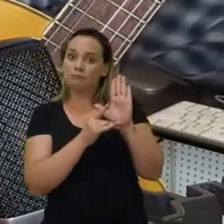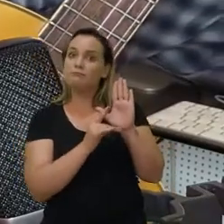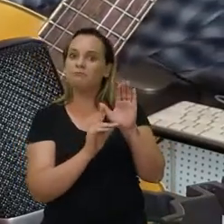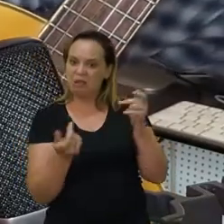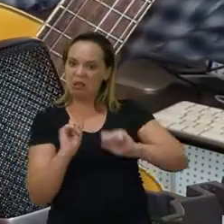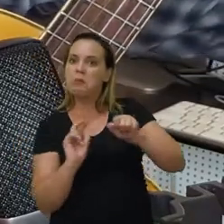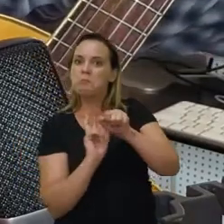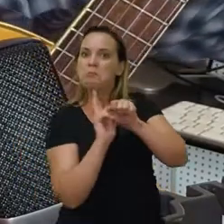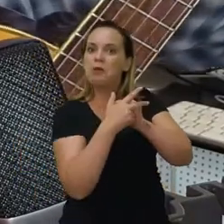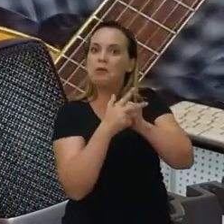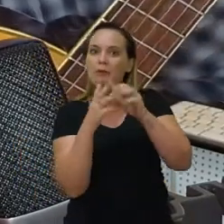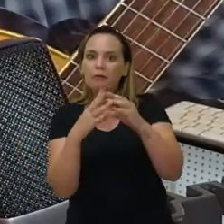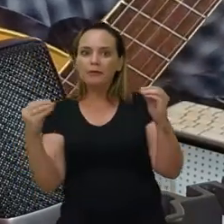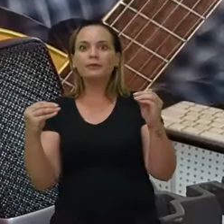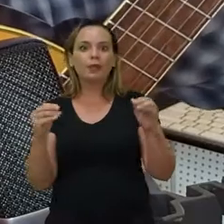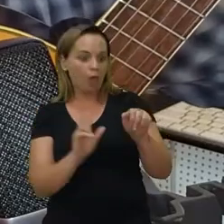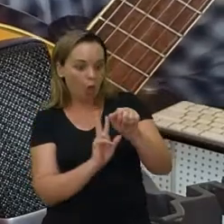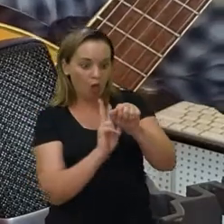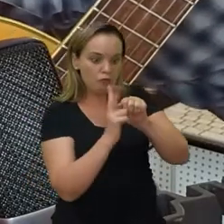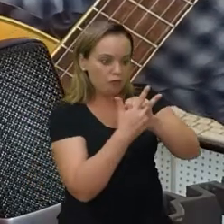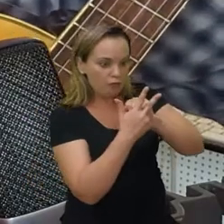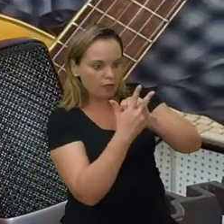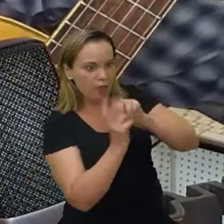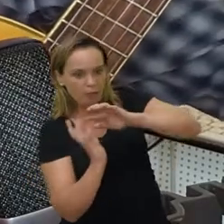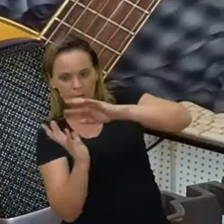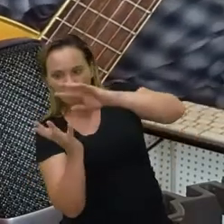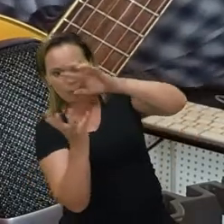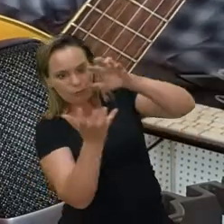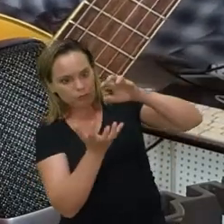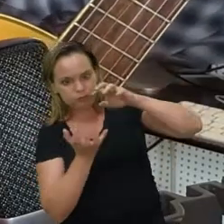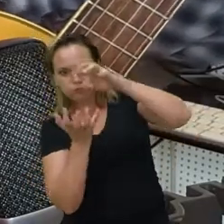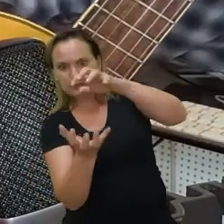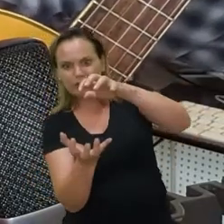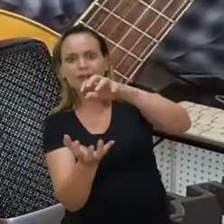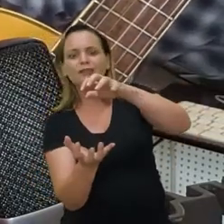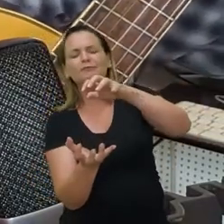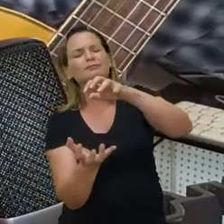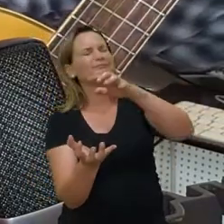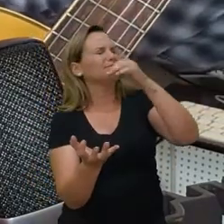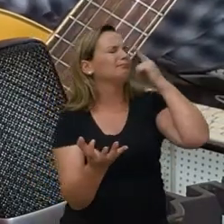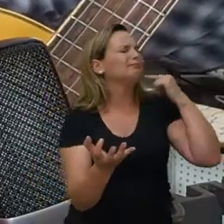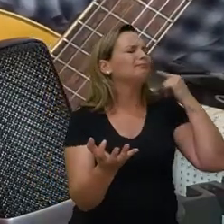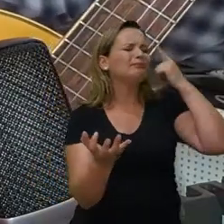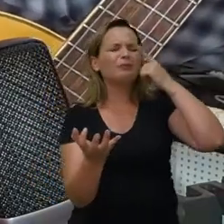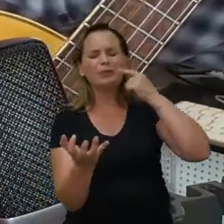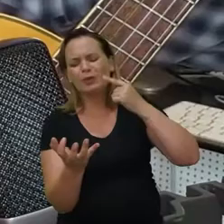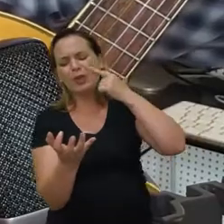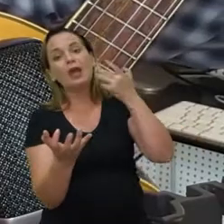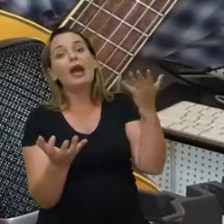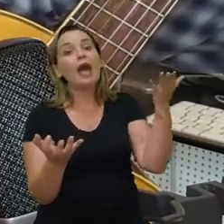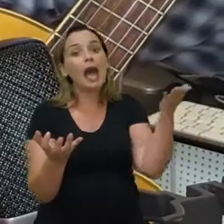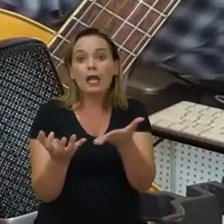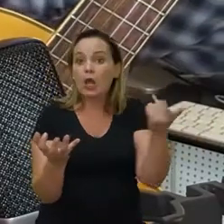vírus sumir. Agora, o vírus fez o mundo parar, a terra chorou de dor. Agora